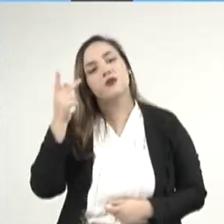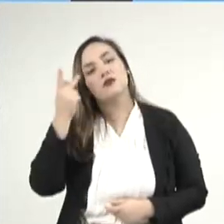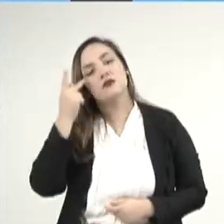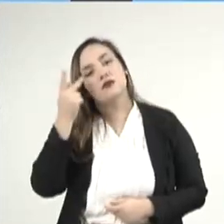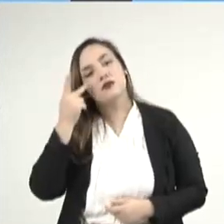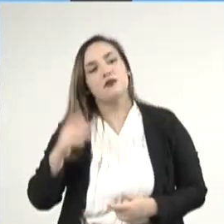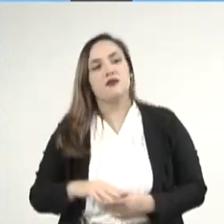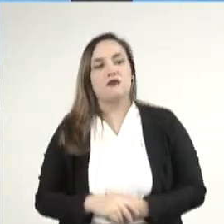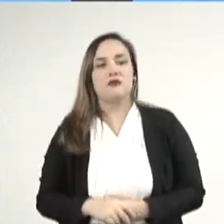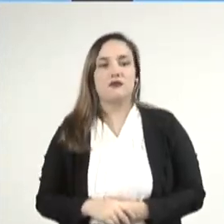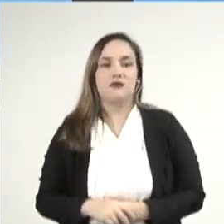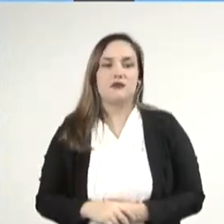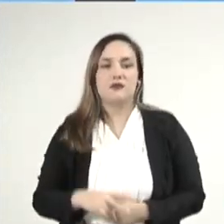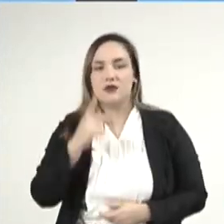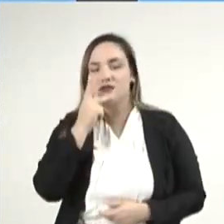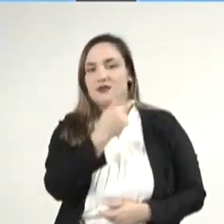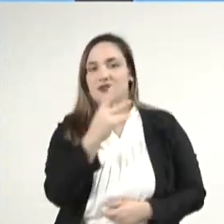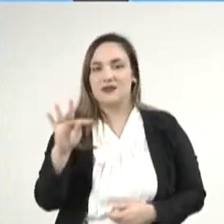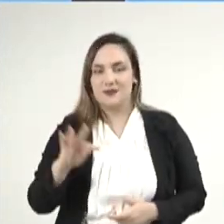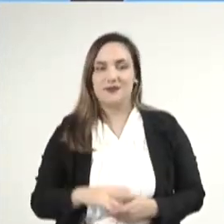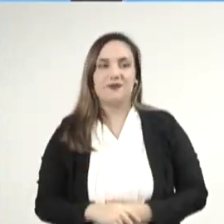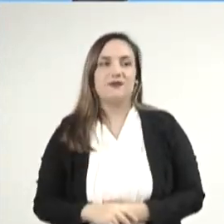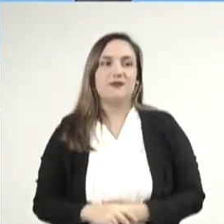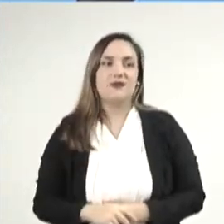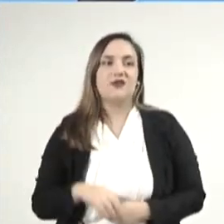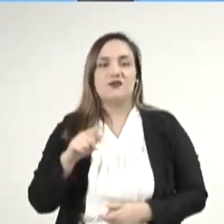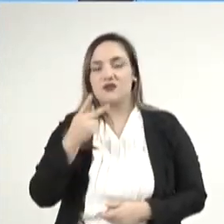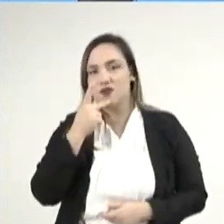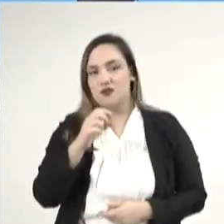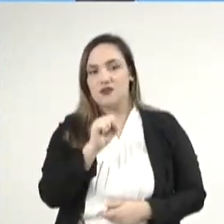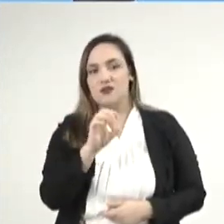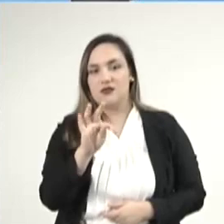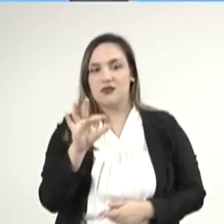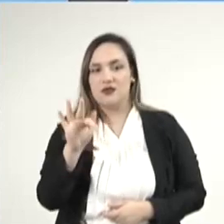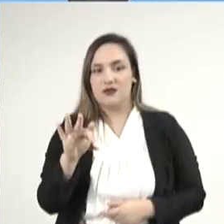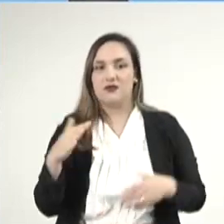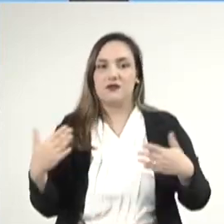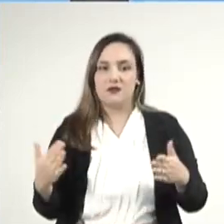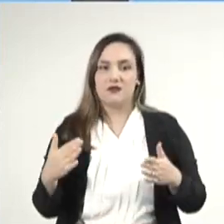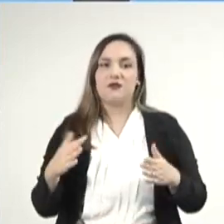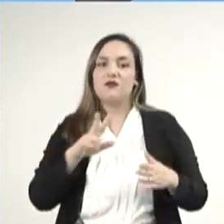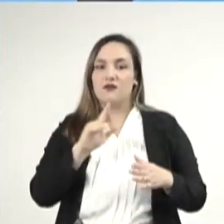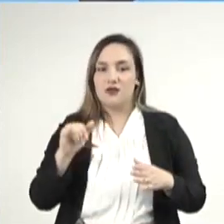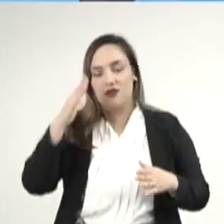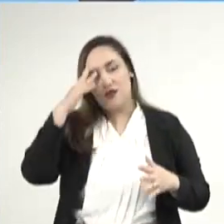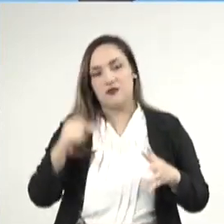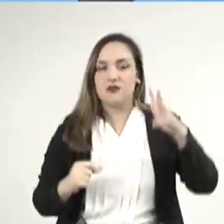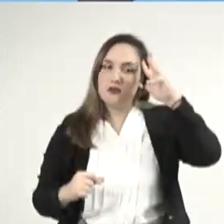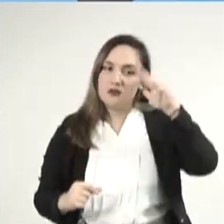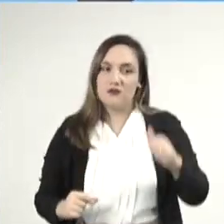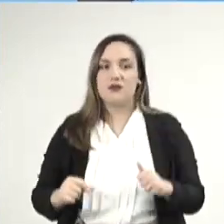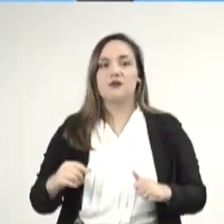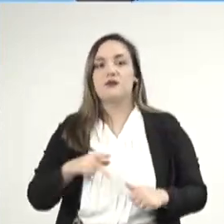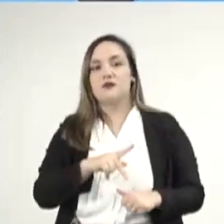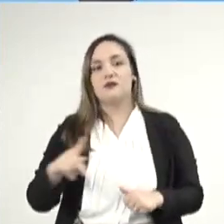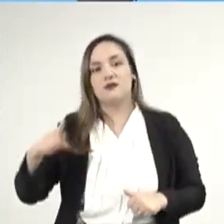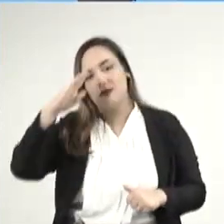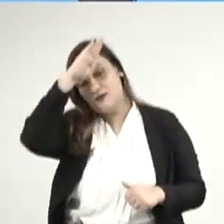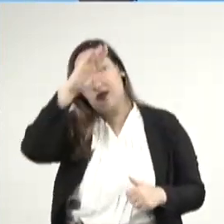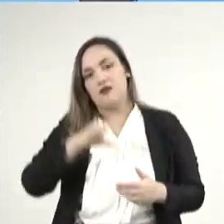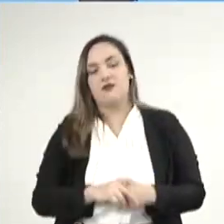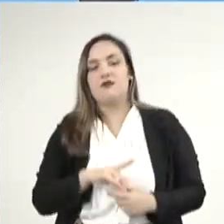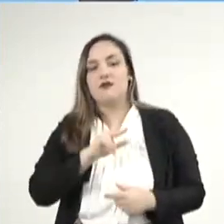Kemp, do PT. O senhor está falando do STF, do Supremo, que vai fazer isso, aquilo com o presidente Bolsonaro. Não vai